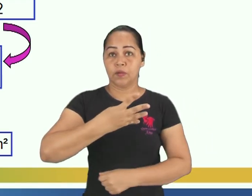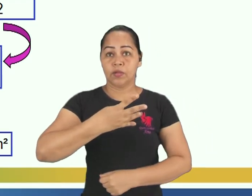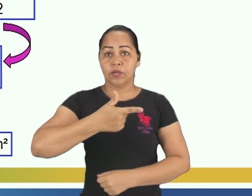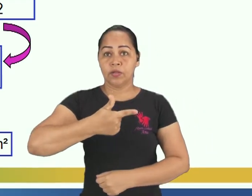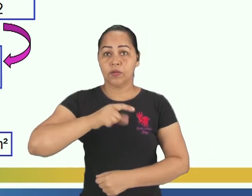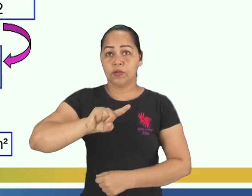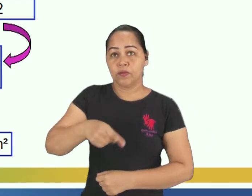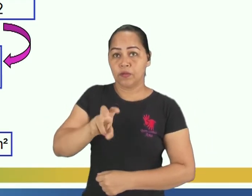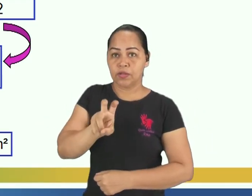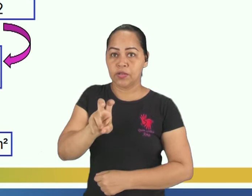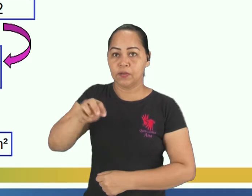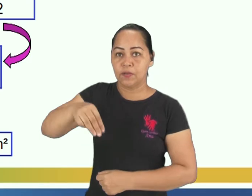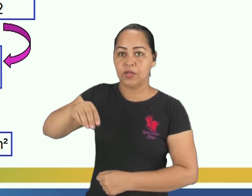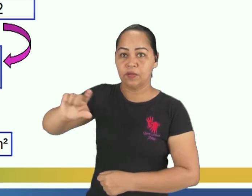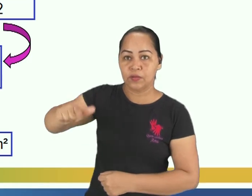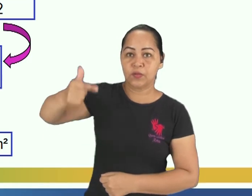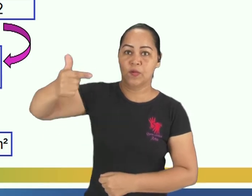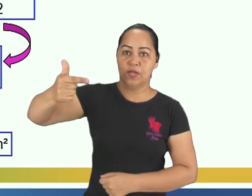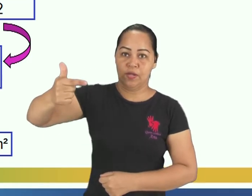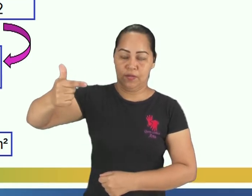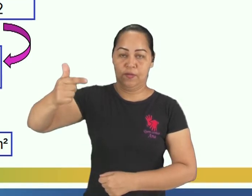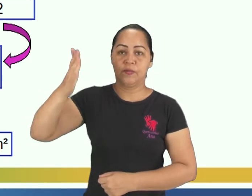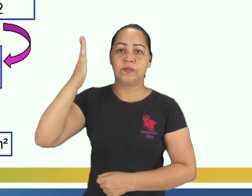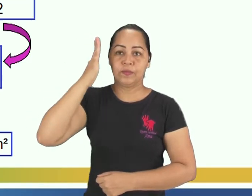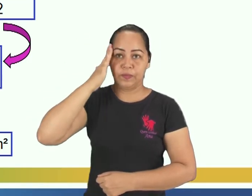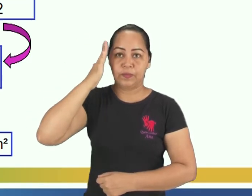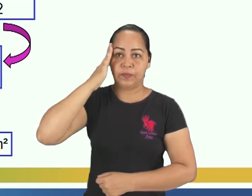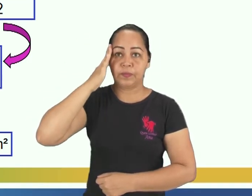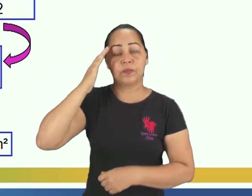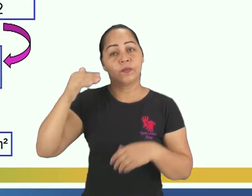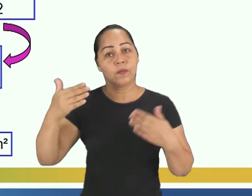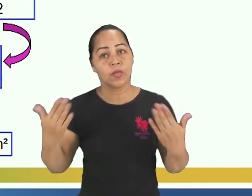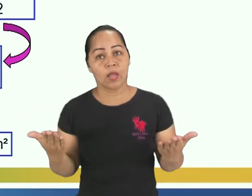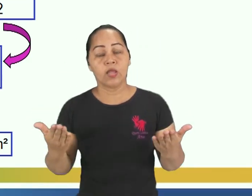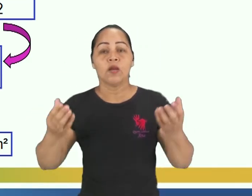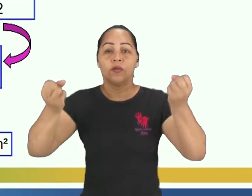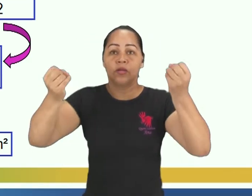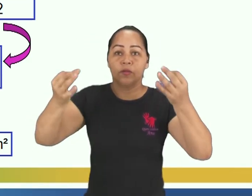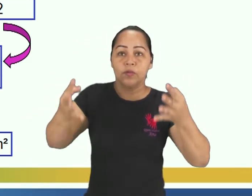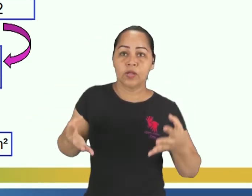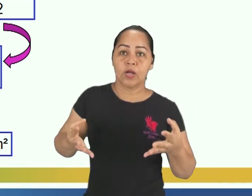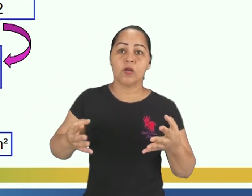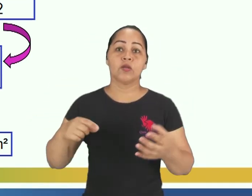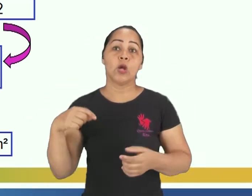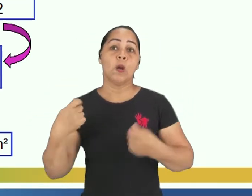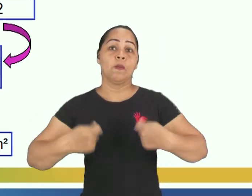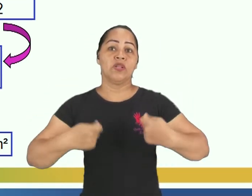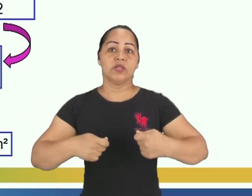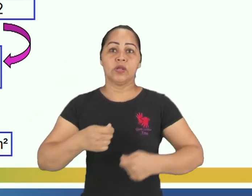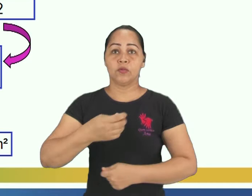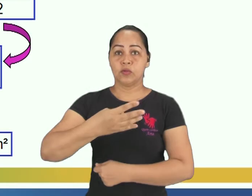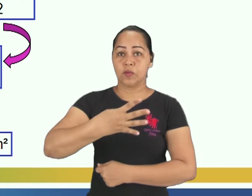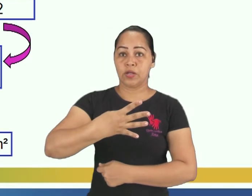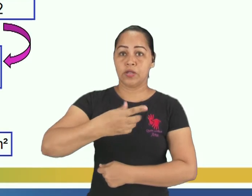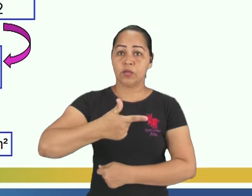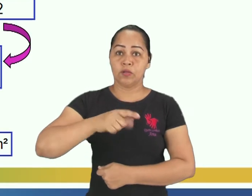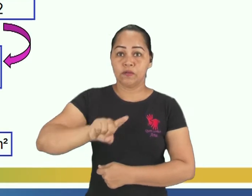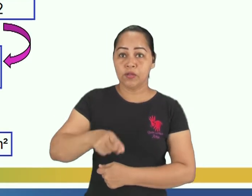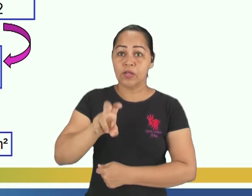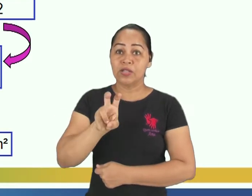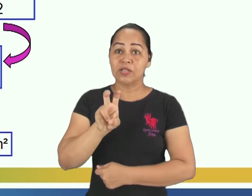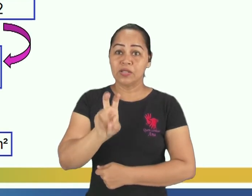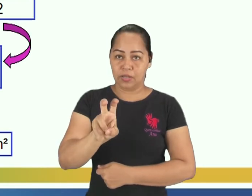metros quadrados. Muito bem. Então, quer dizer que necessitaremos de 42,5